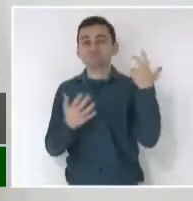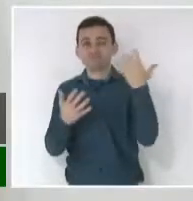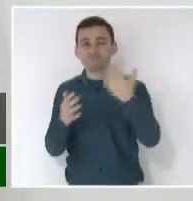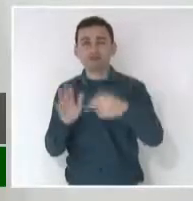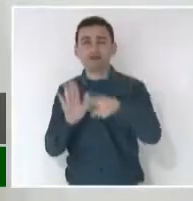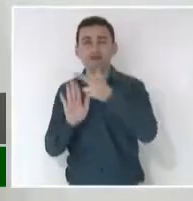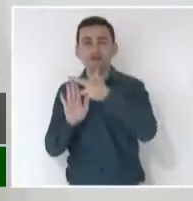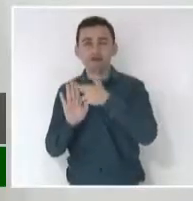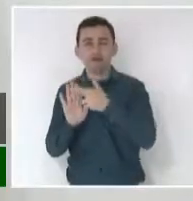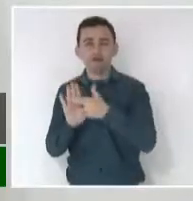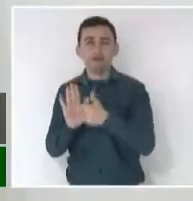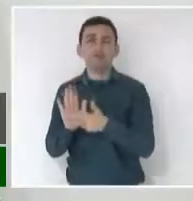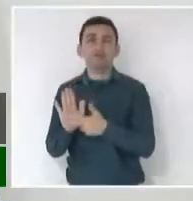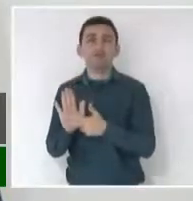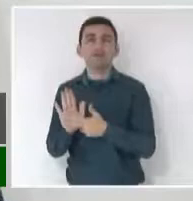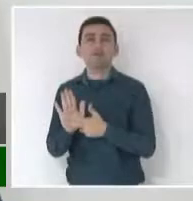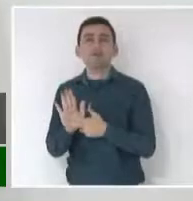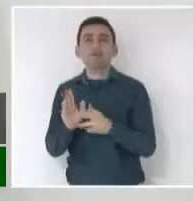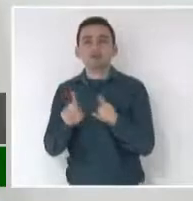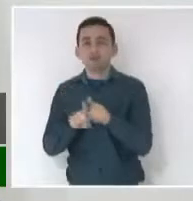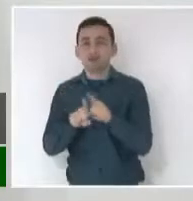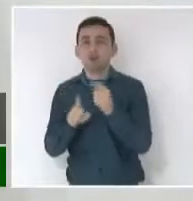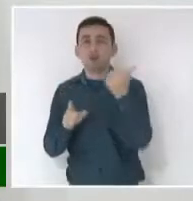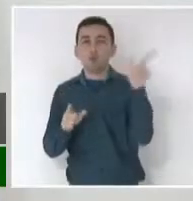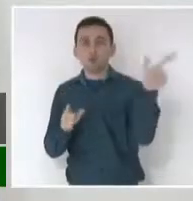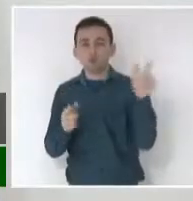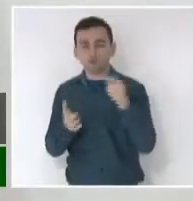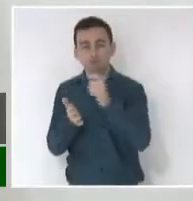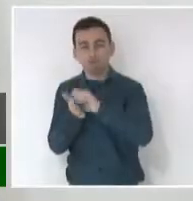e outros escritos,